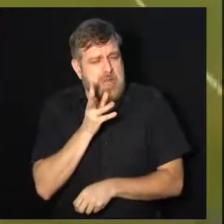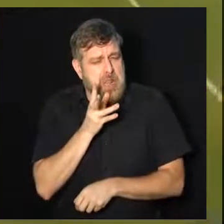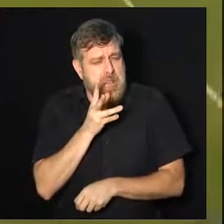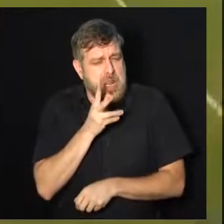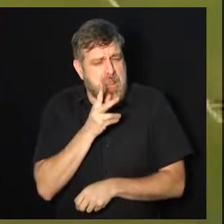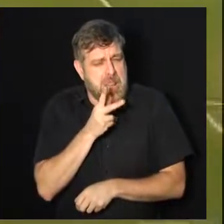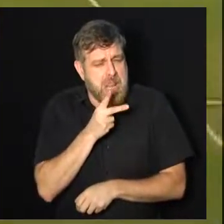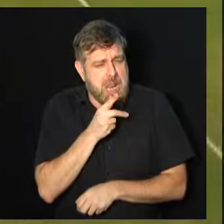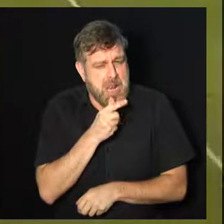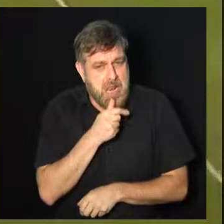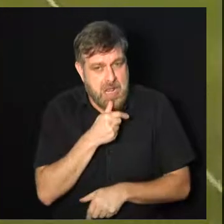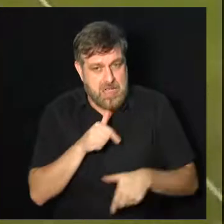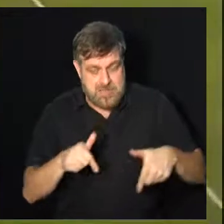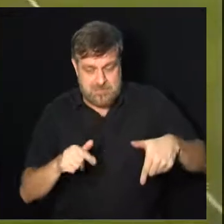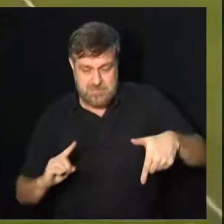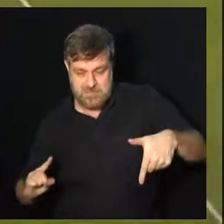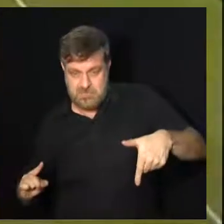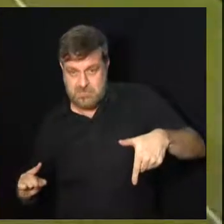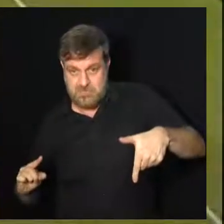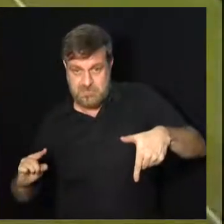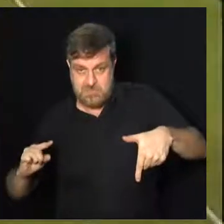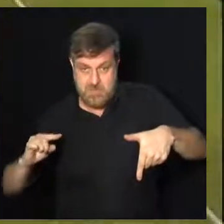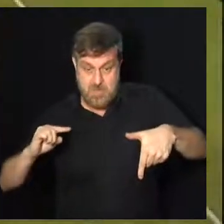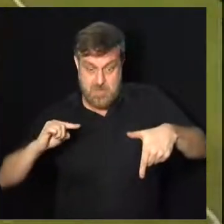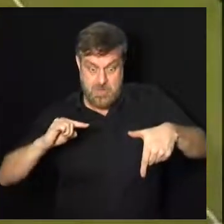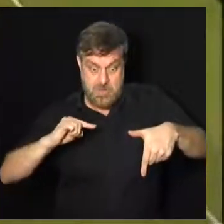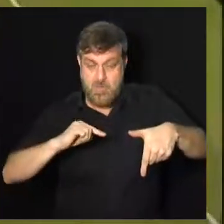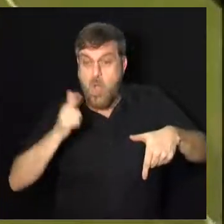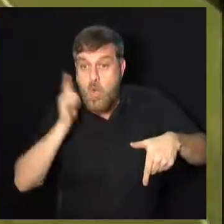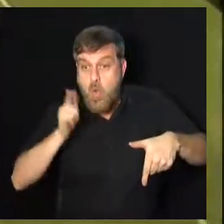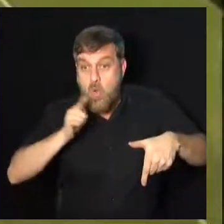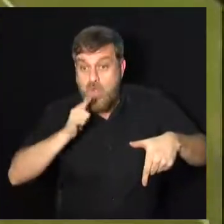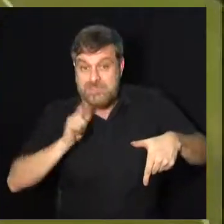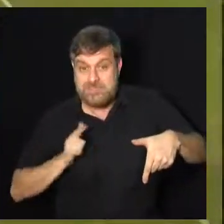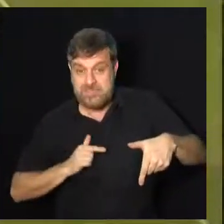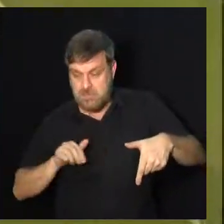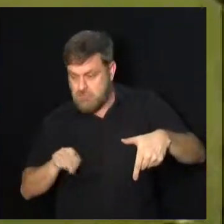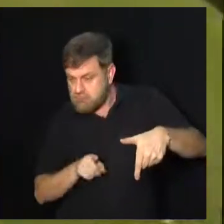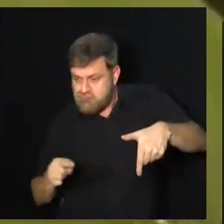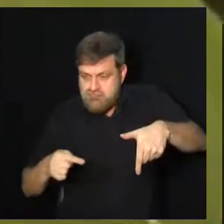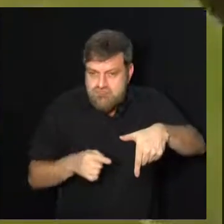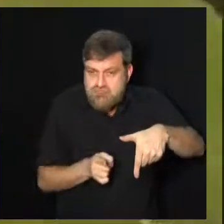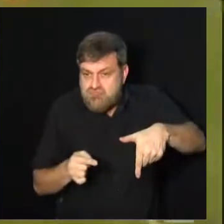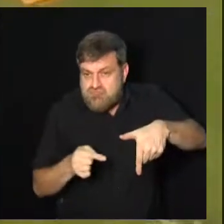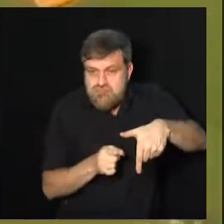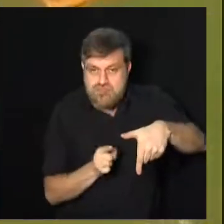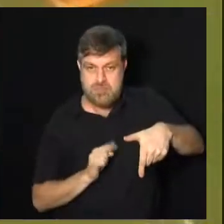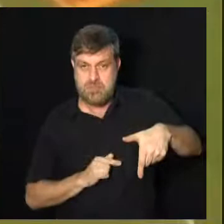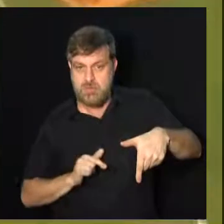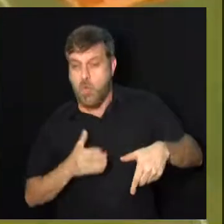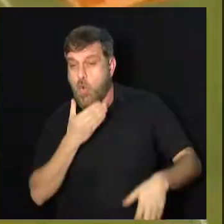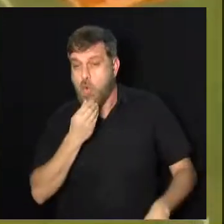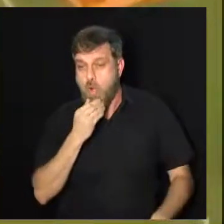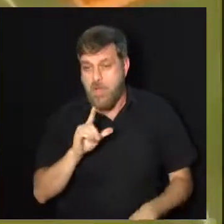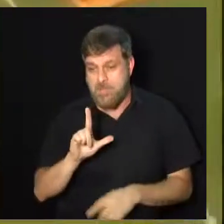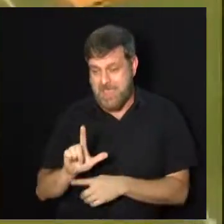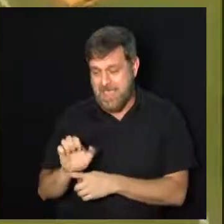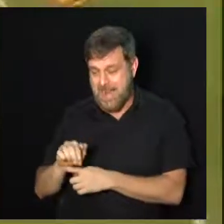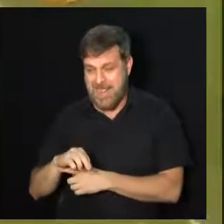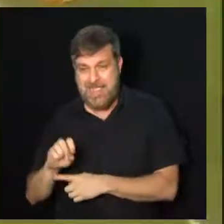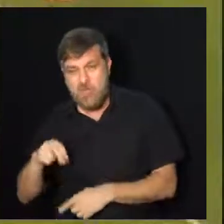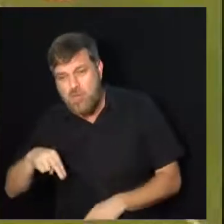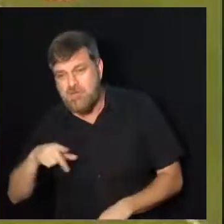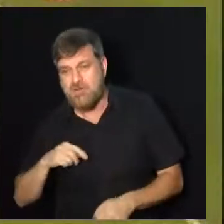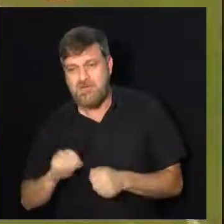até que veio o cruzamento de Thalisson da esquerda. A bola passou por todo mundo até chegar em Lennon, que bateu